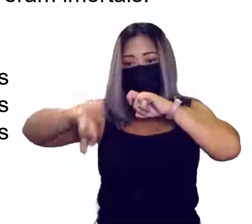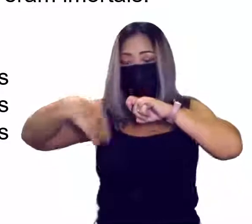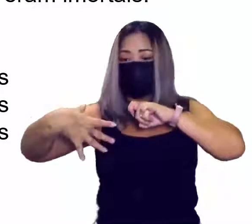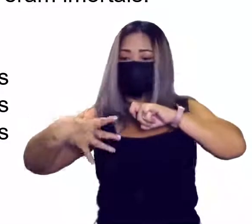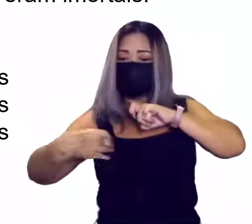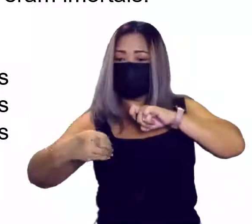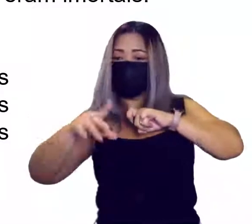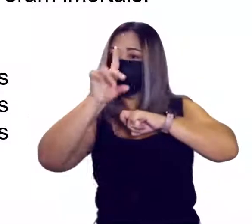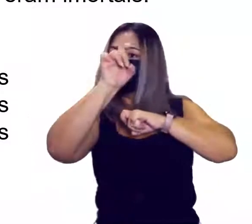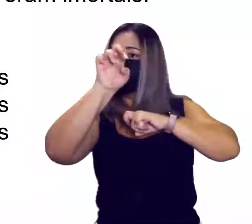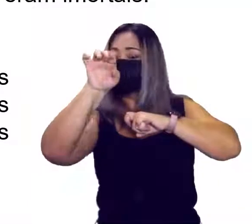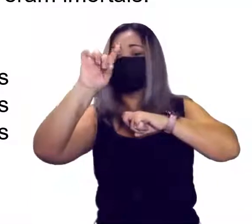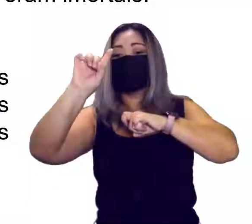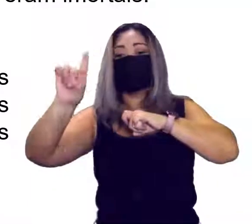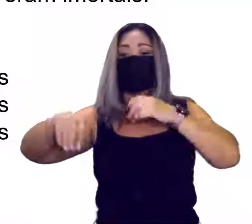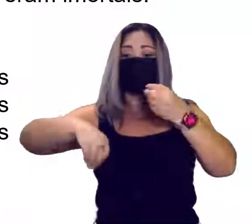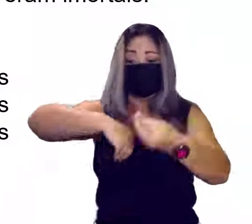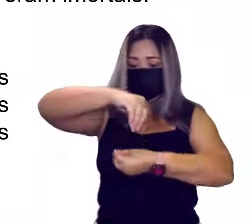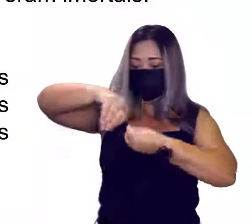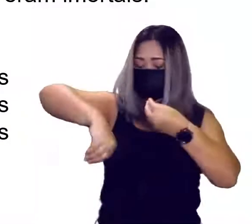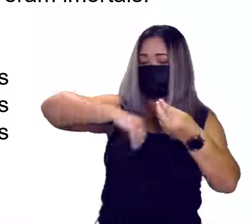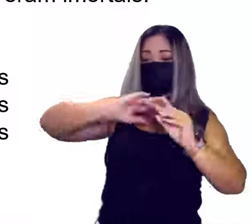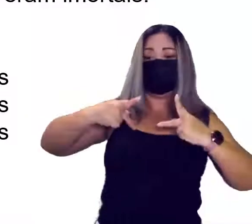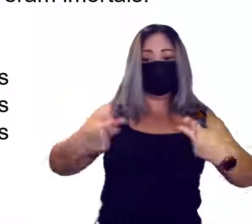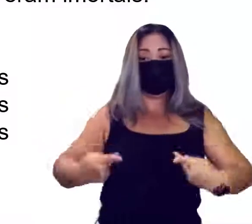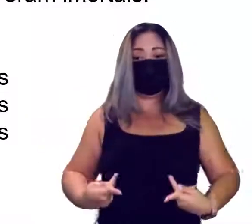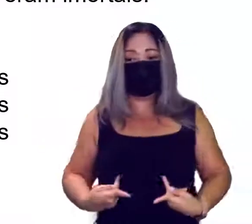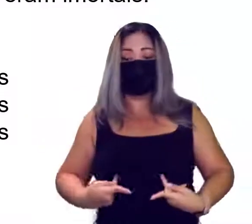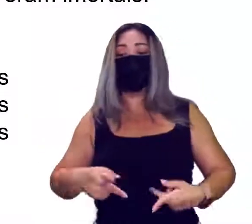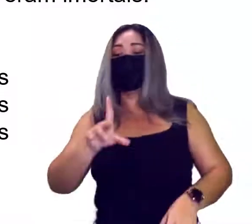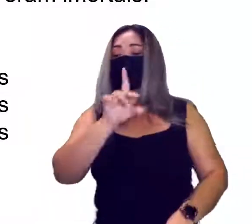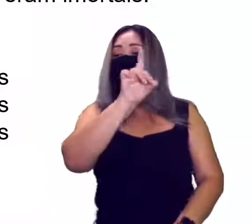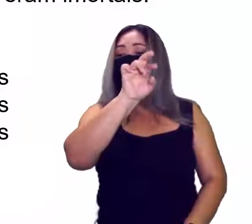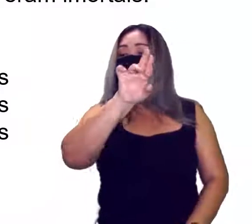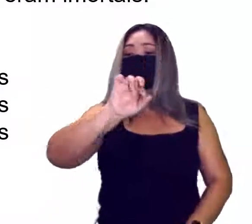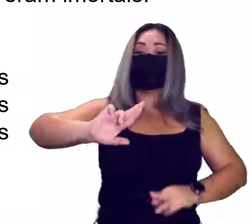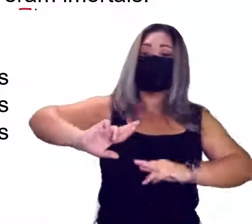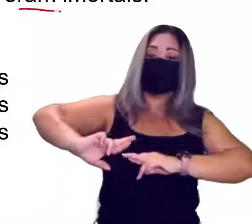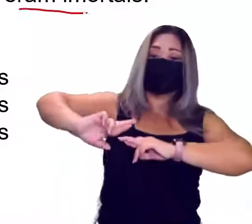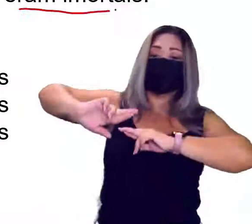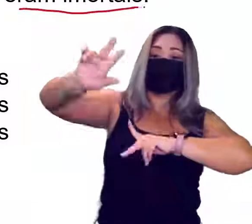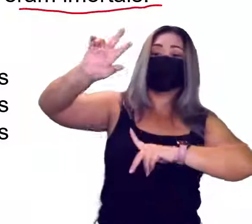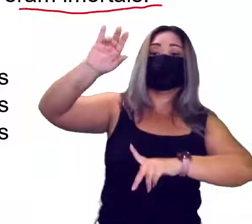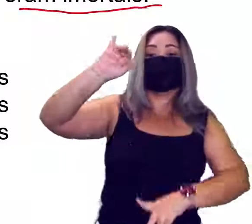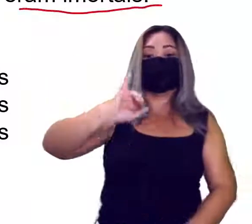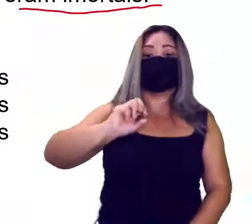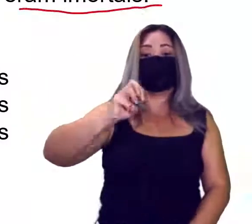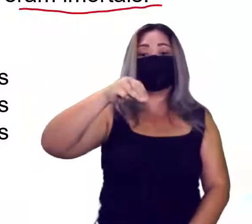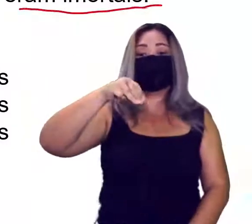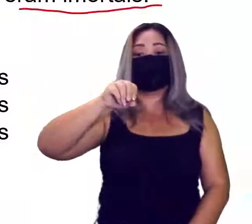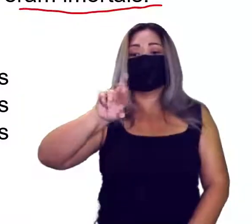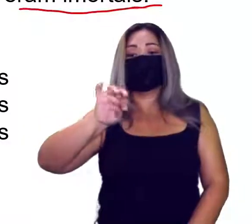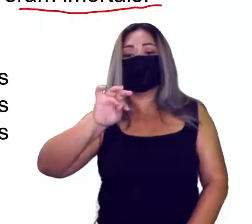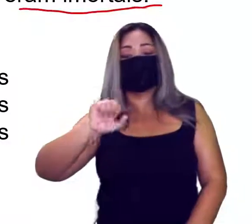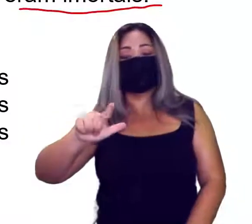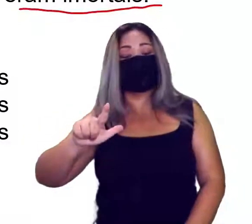deuses e humanos. Os deuses diferentes, né, de seus filhos eram imortais.